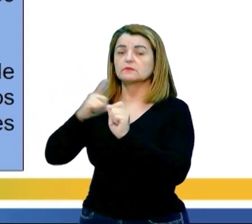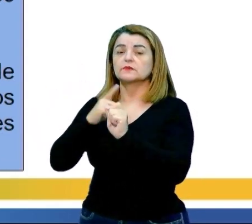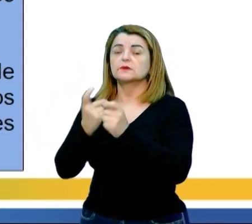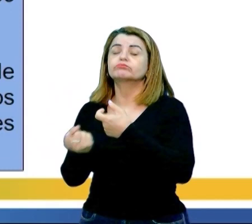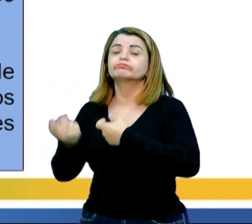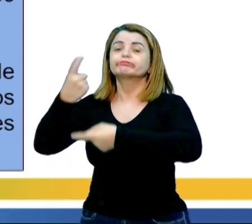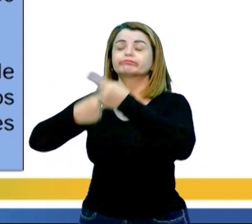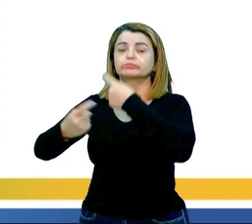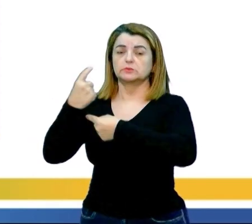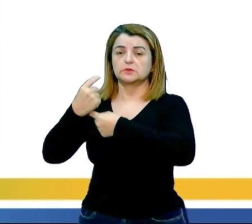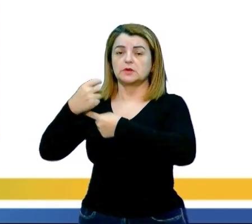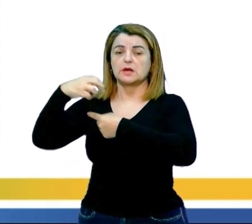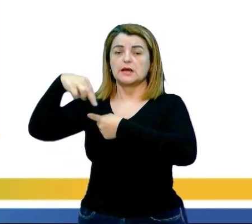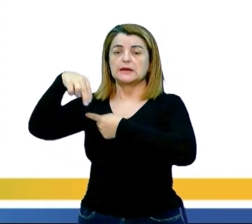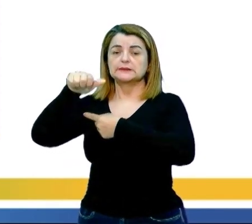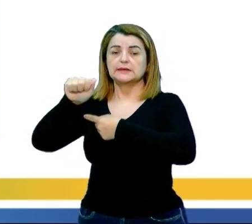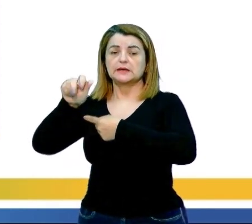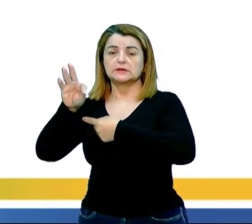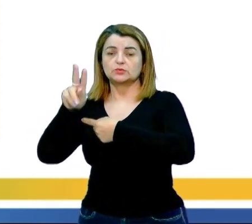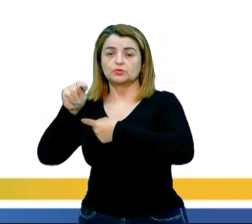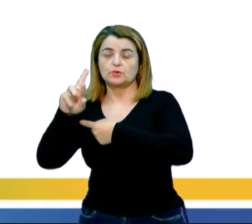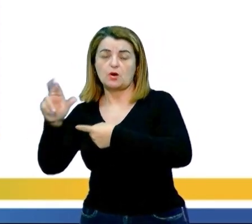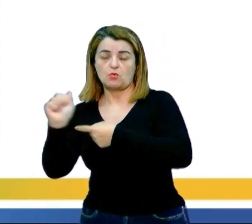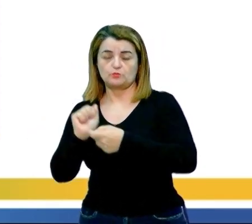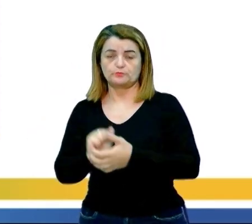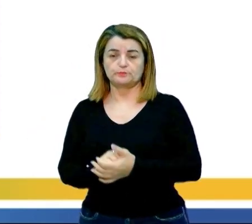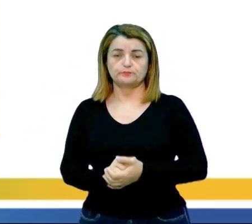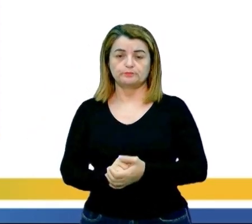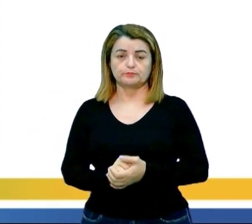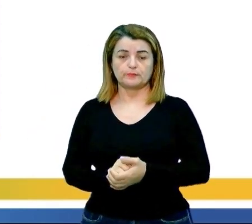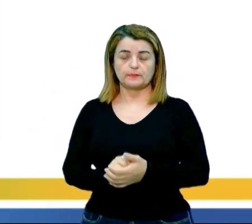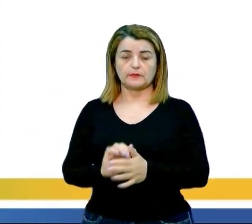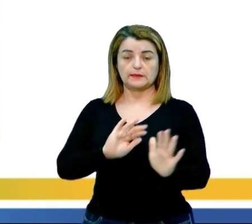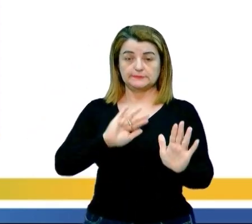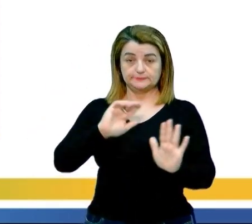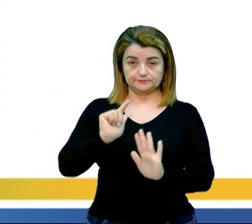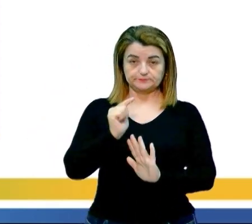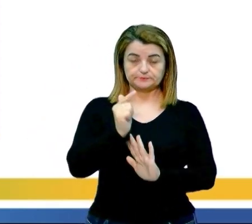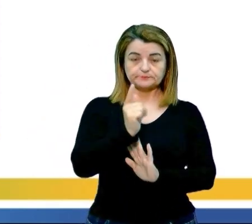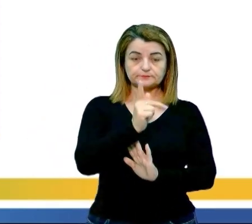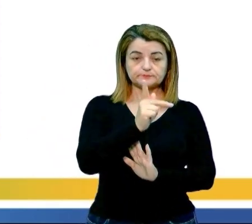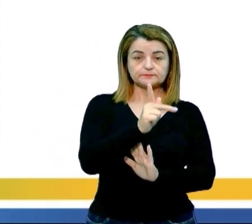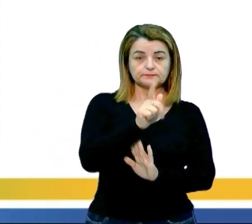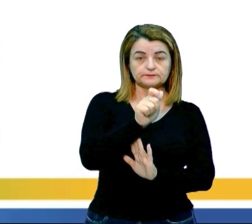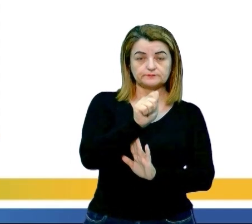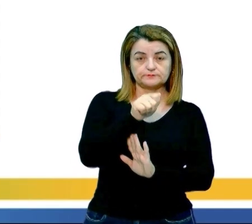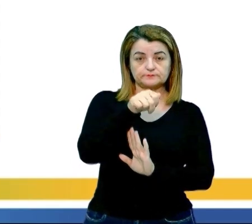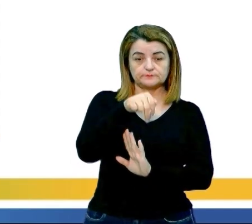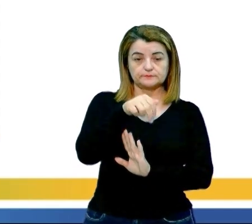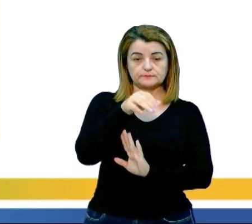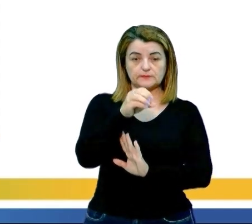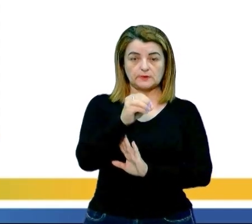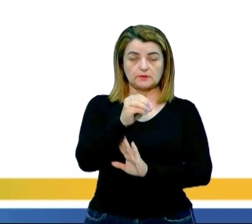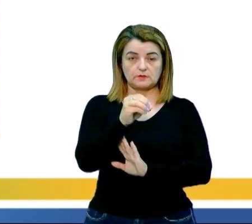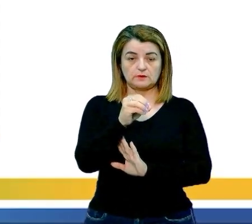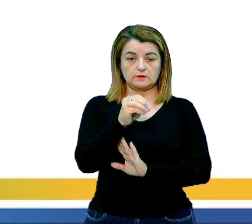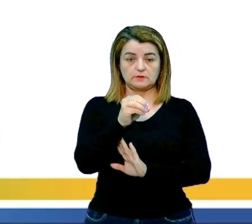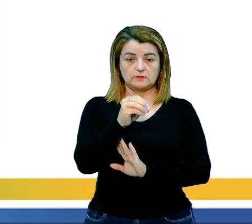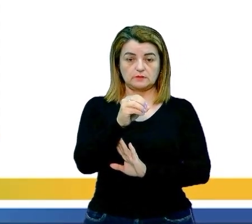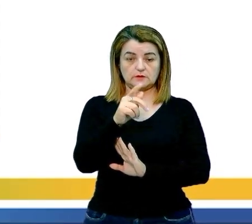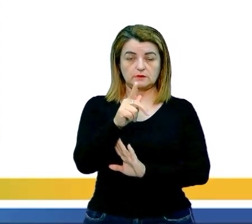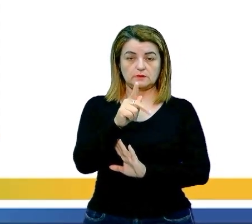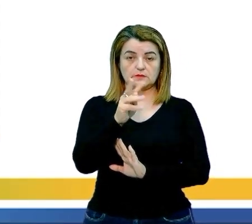de certo modo naturalizada. O panoptismo, que é essa construção que nós temos aí mais